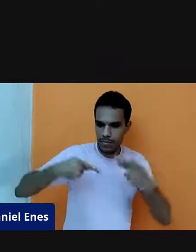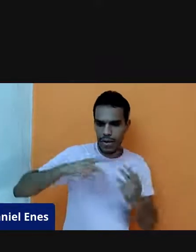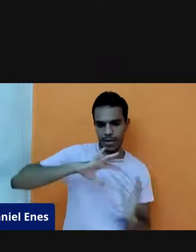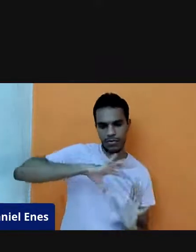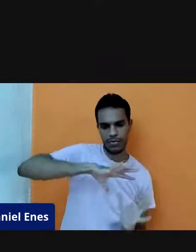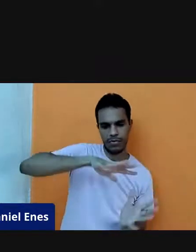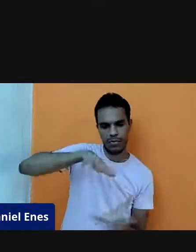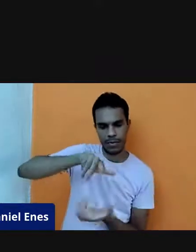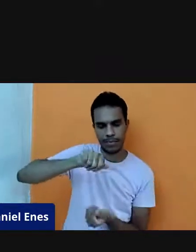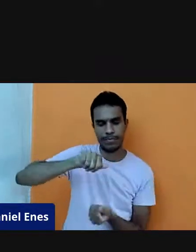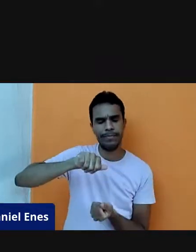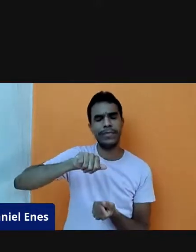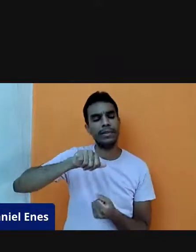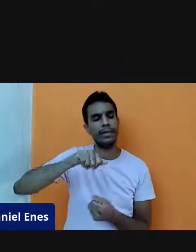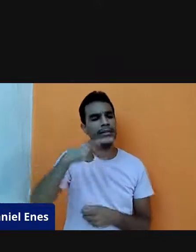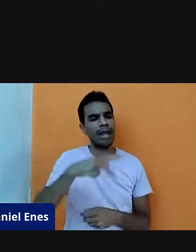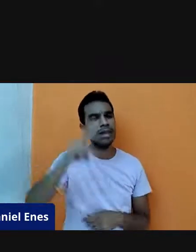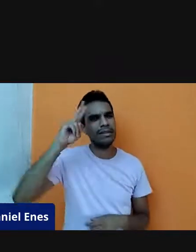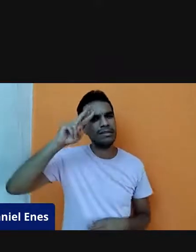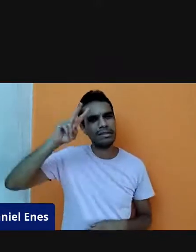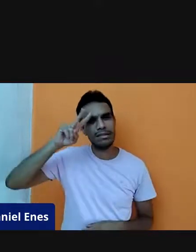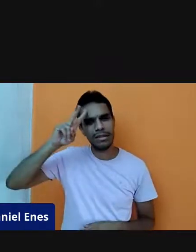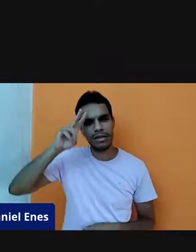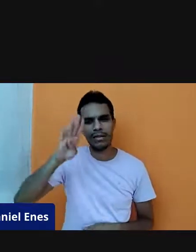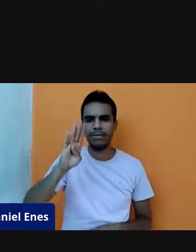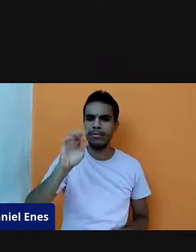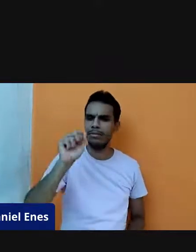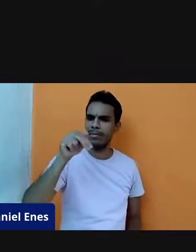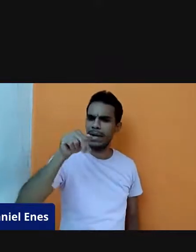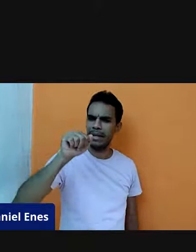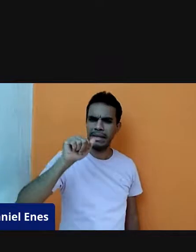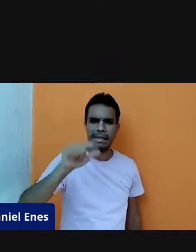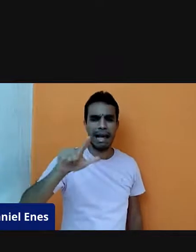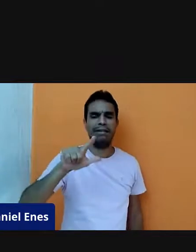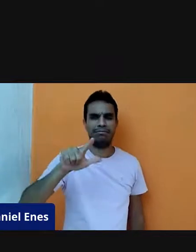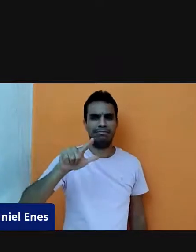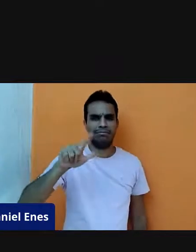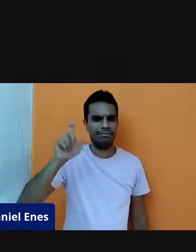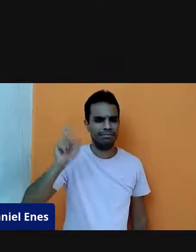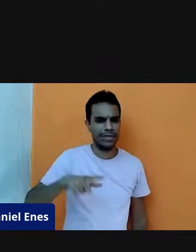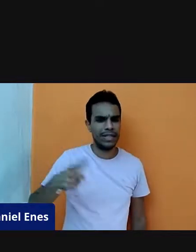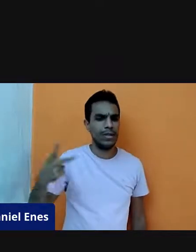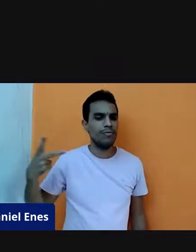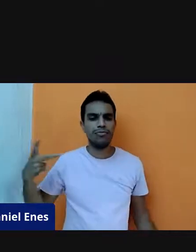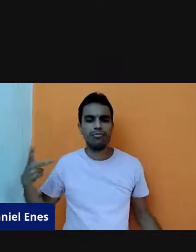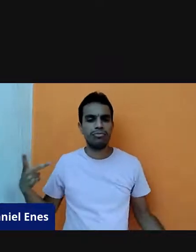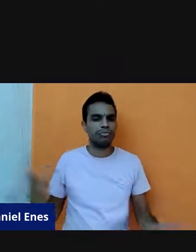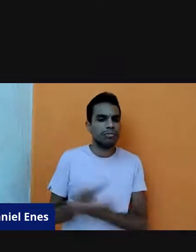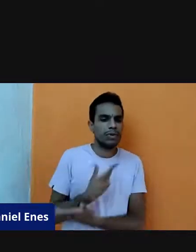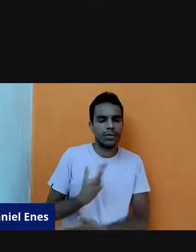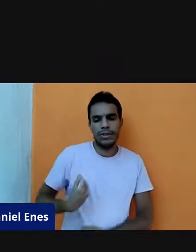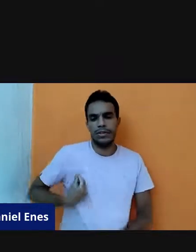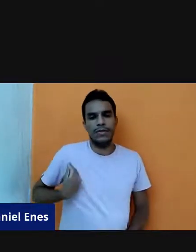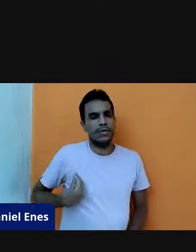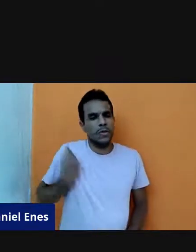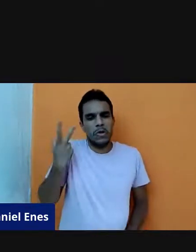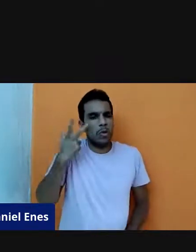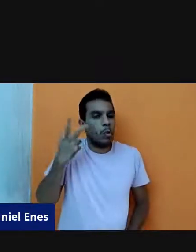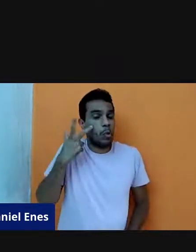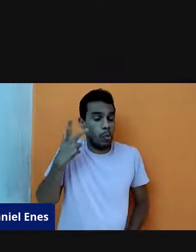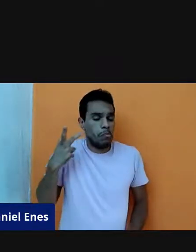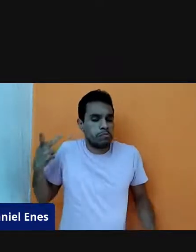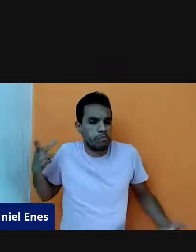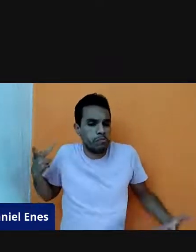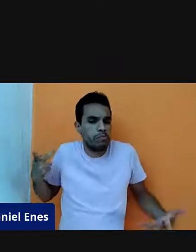Geralmente são histórias, né, banais, narrativas banais, sobre fatos do cotidiano, fatos comuns, mas